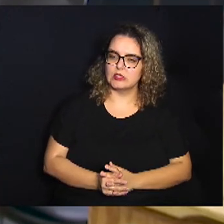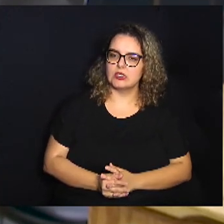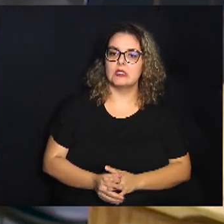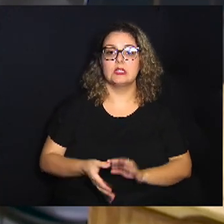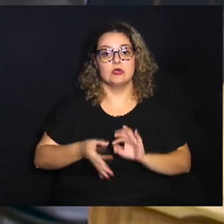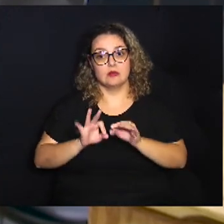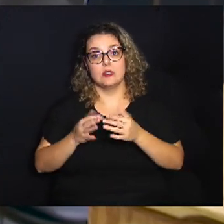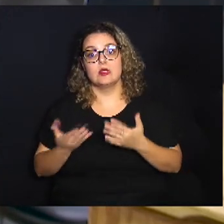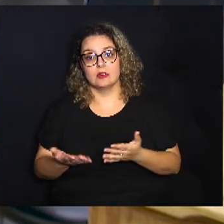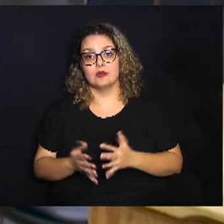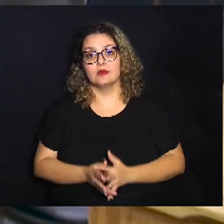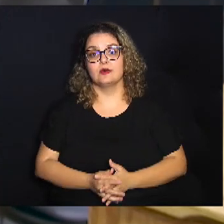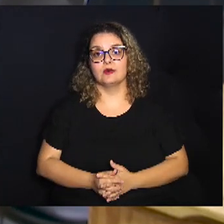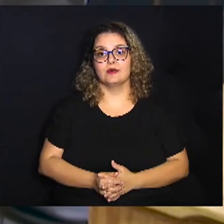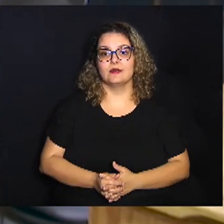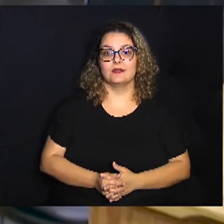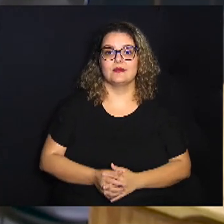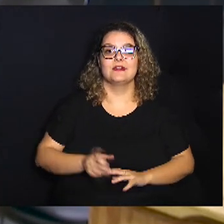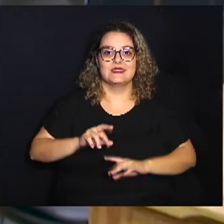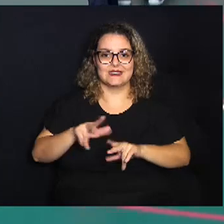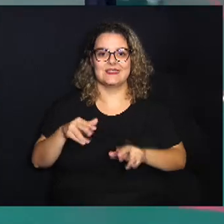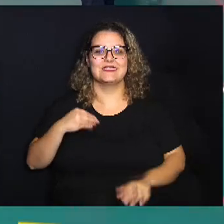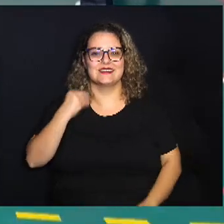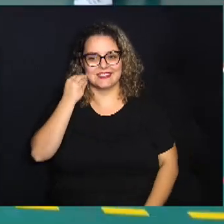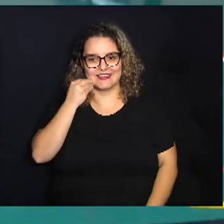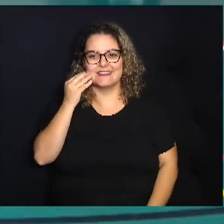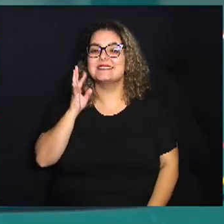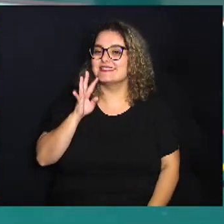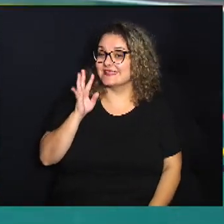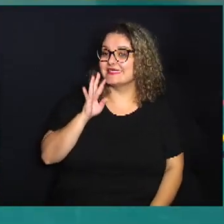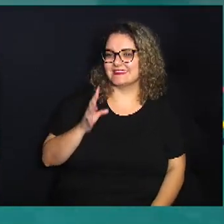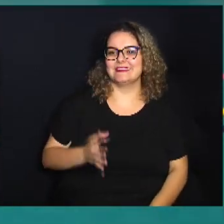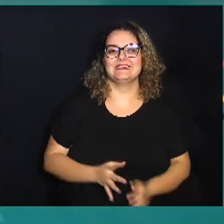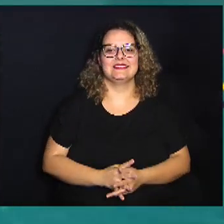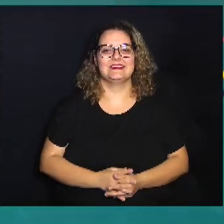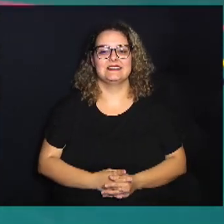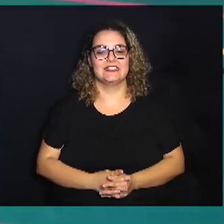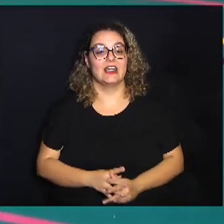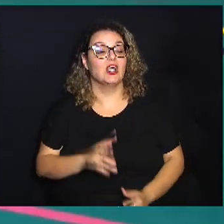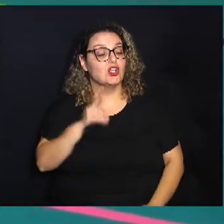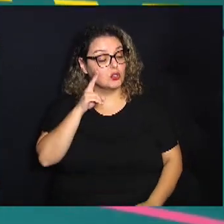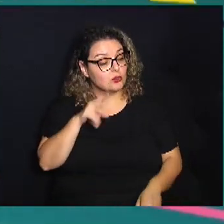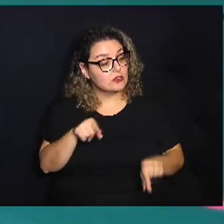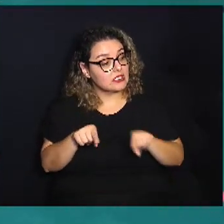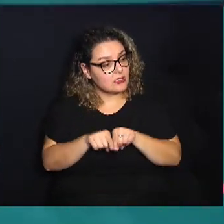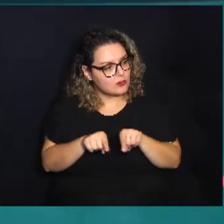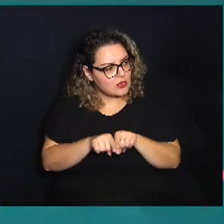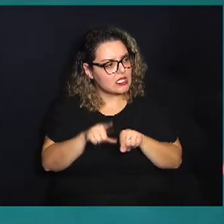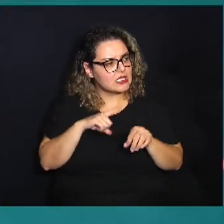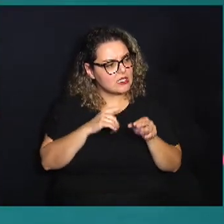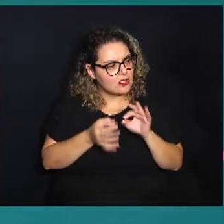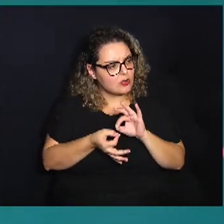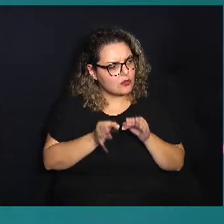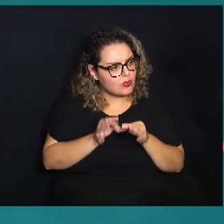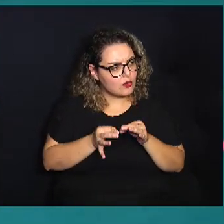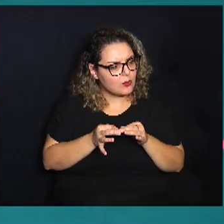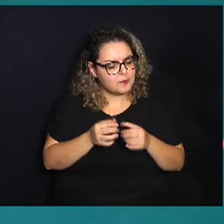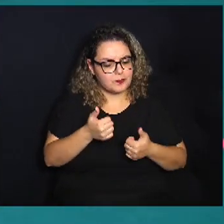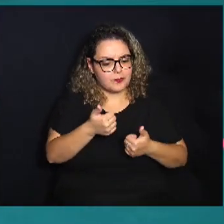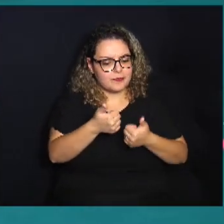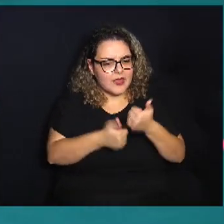enfim, a gente tem várias vivências aí muito legais. Eu tô vendo aqui também que tem uma oficina de futebol